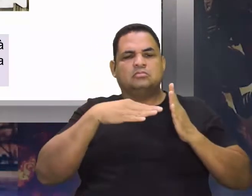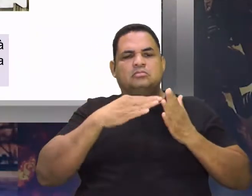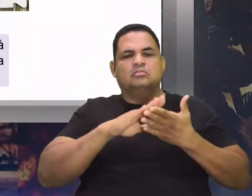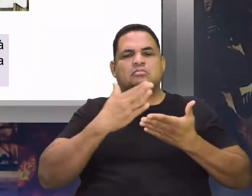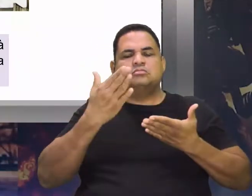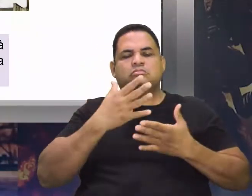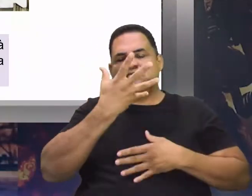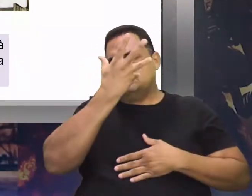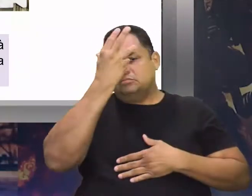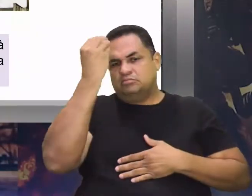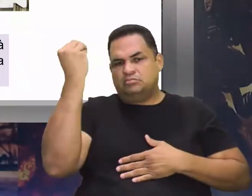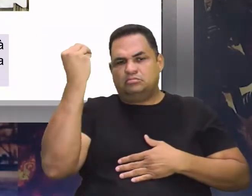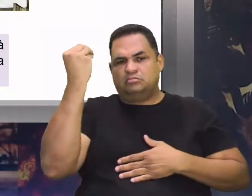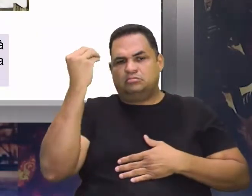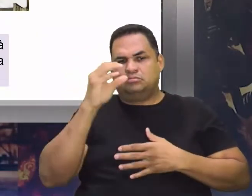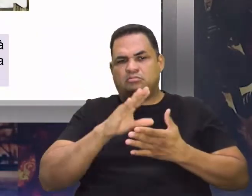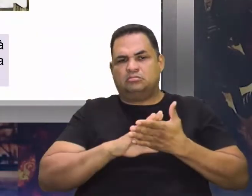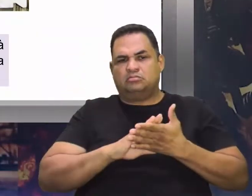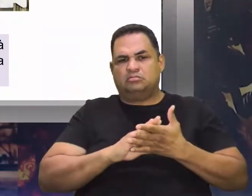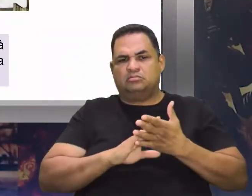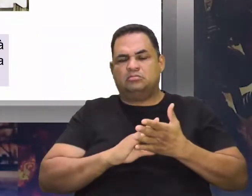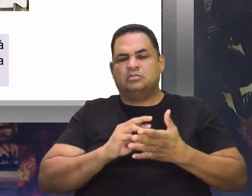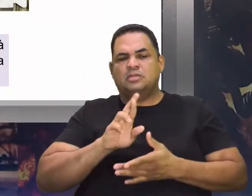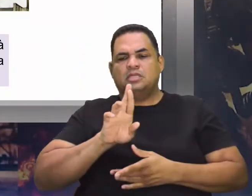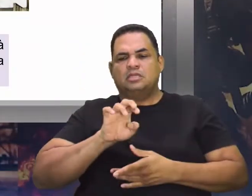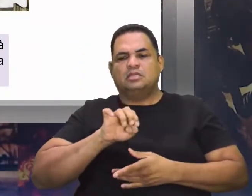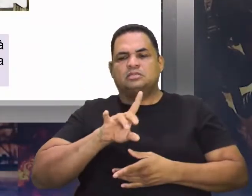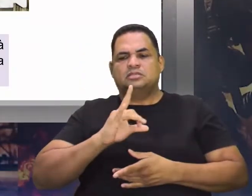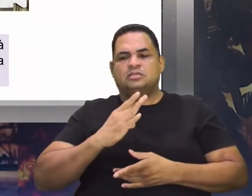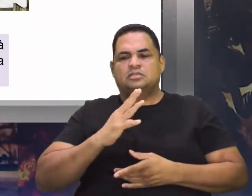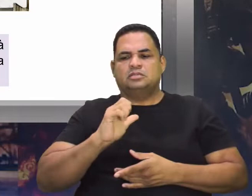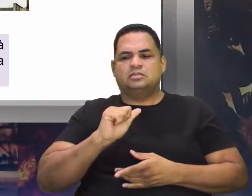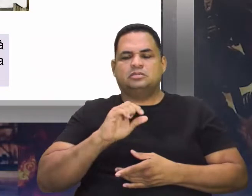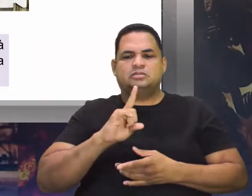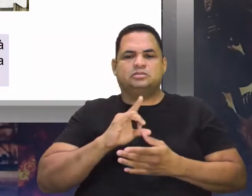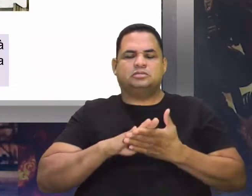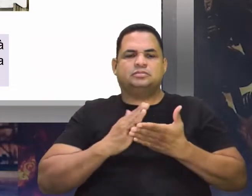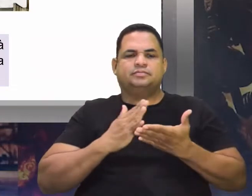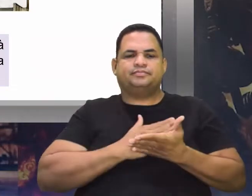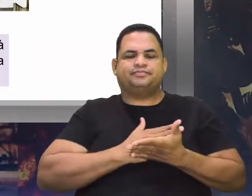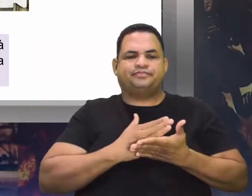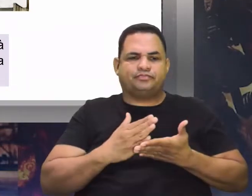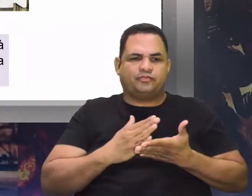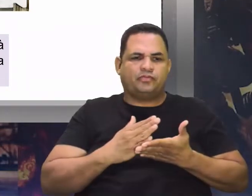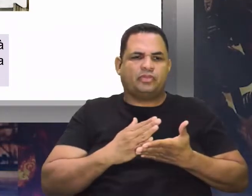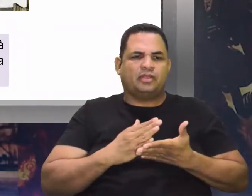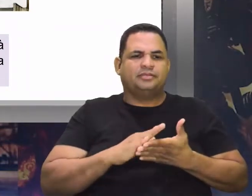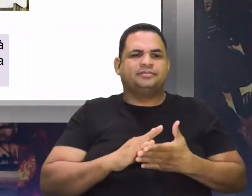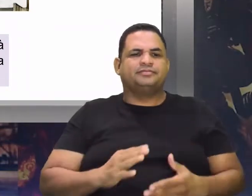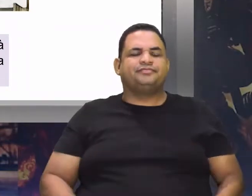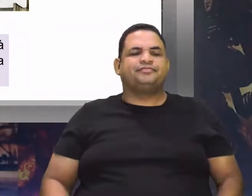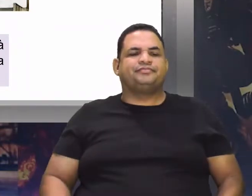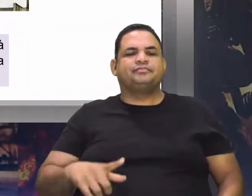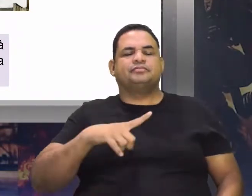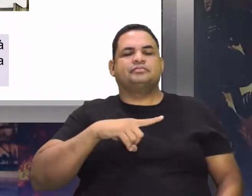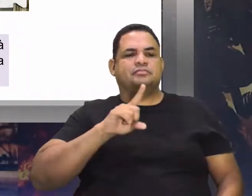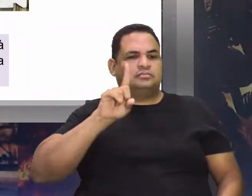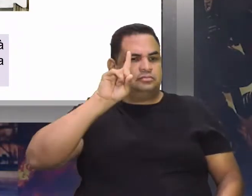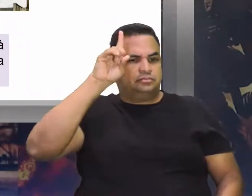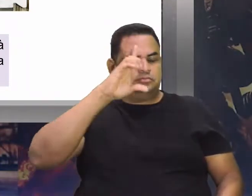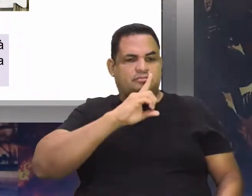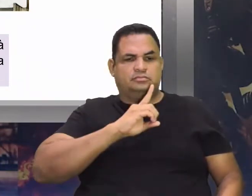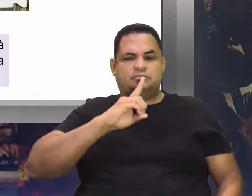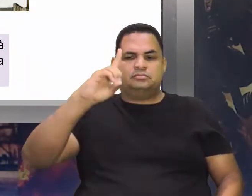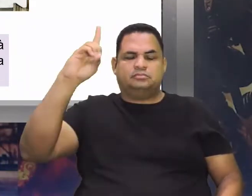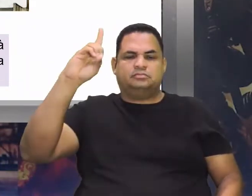não esquecendo que essa pintura é uma pintura renascentista, tá? A partir dessa pintura renascentista que veio a ideia de